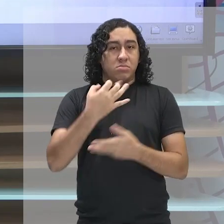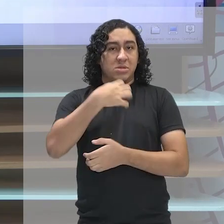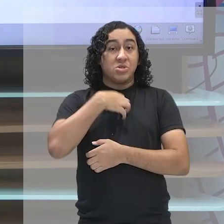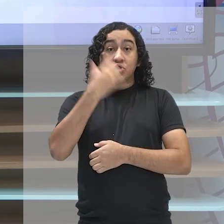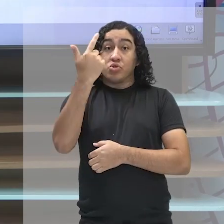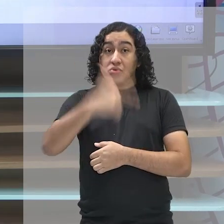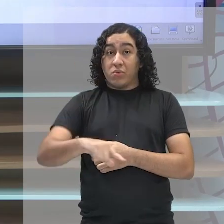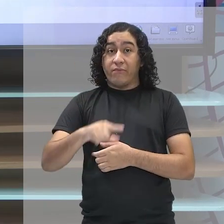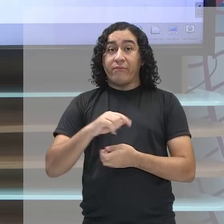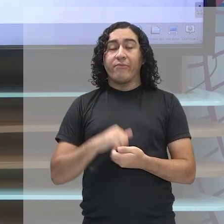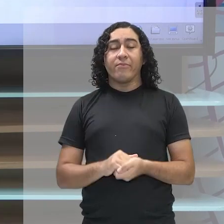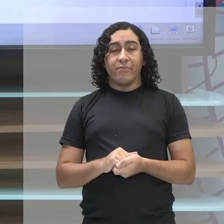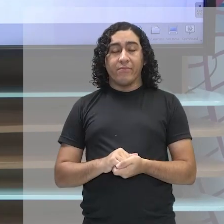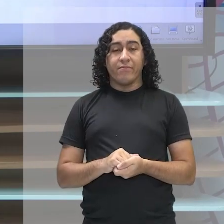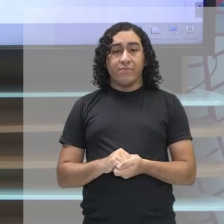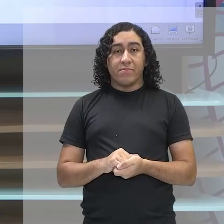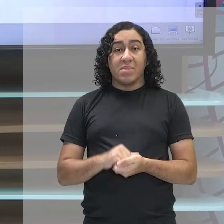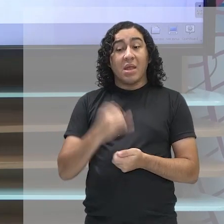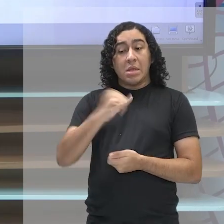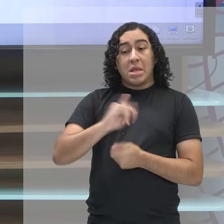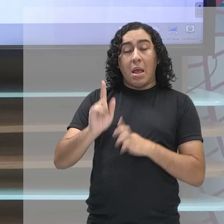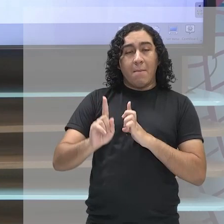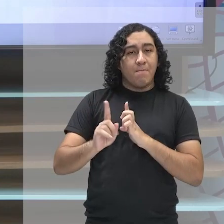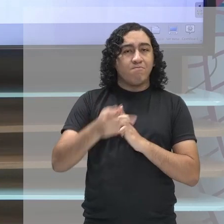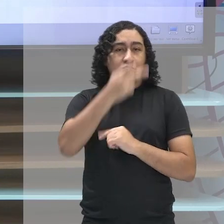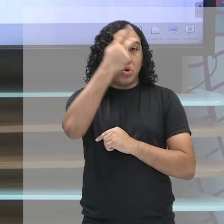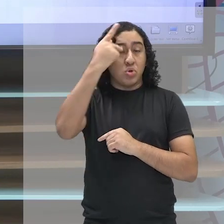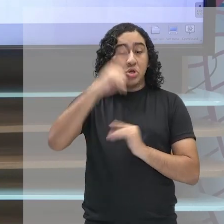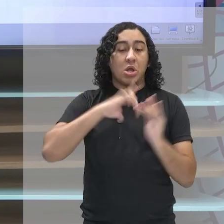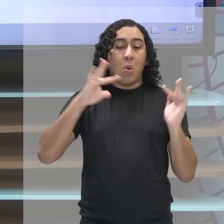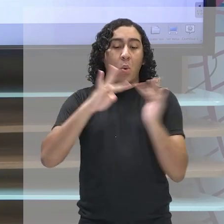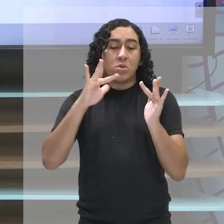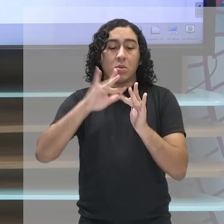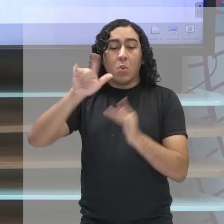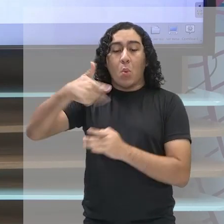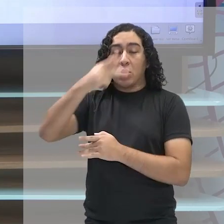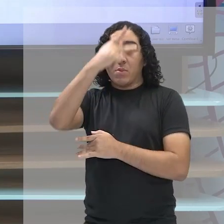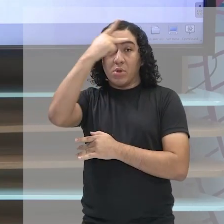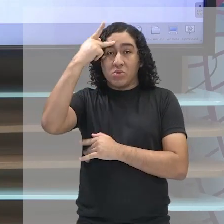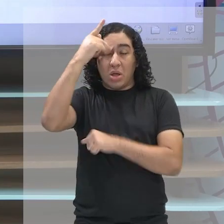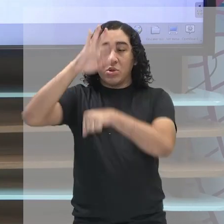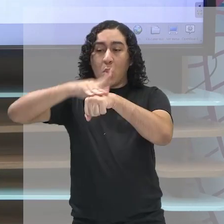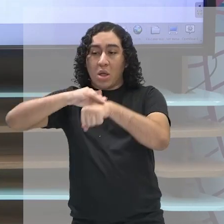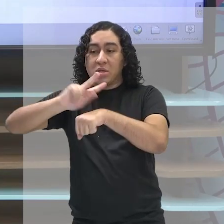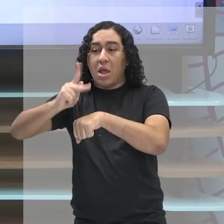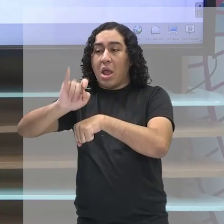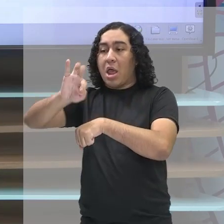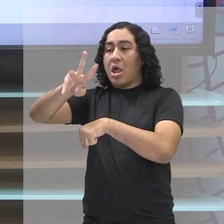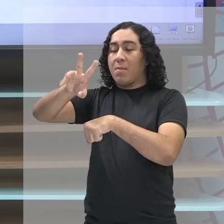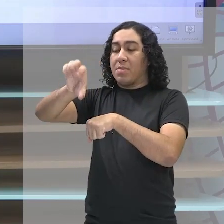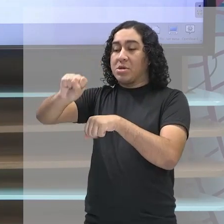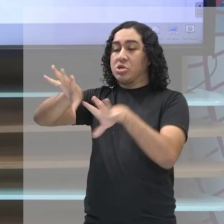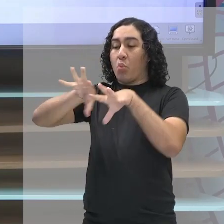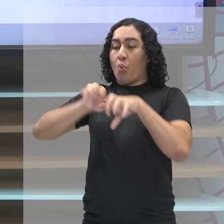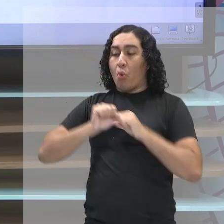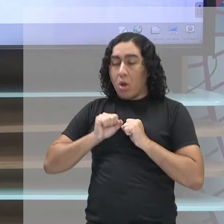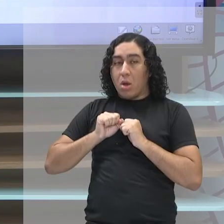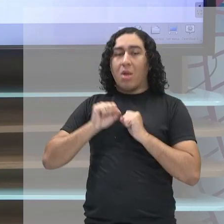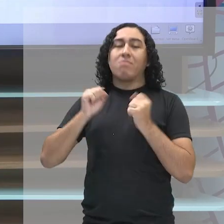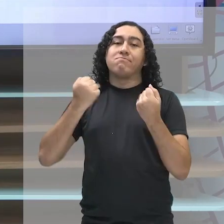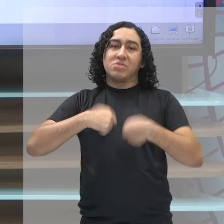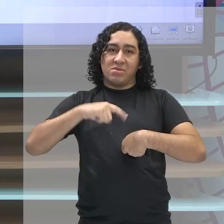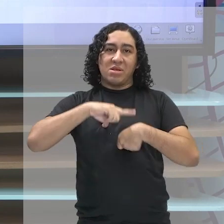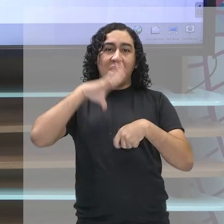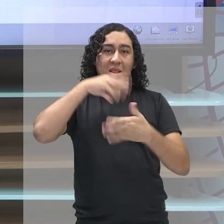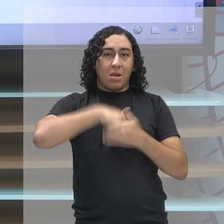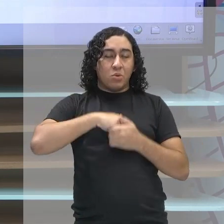exemplo. Então, a partir da primeira vez que a pessoa teve o contágio ali com o herpes, né? Esse vírus pode ficar ali no corpo